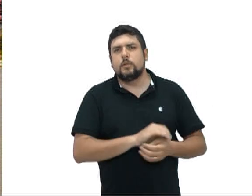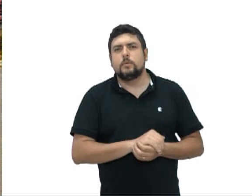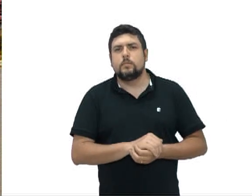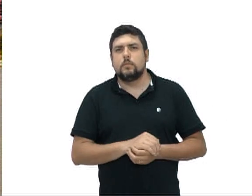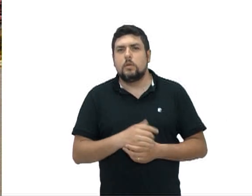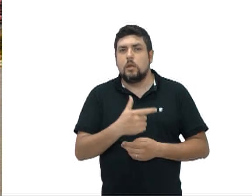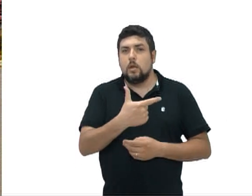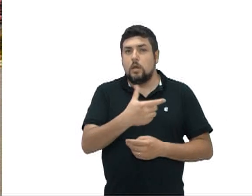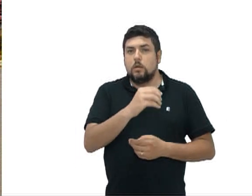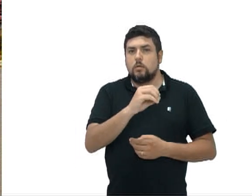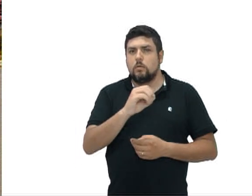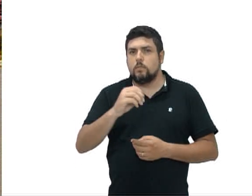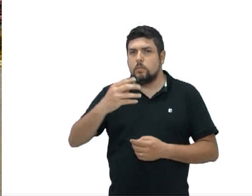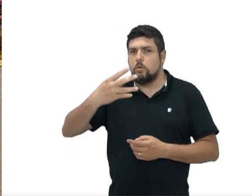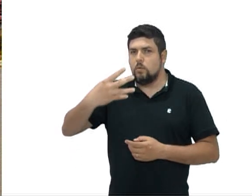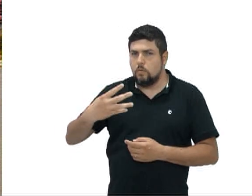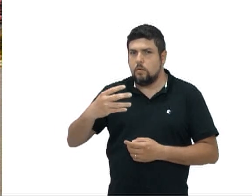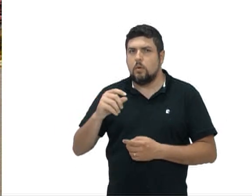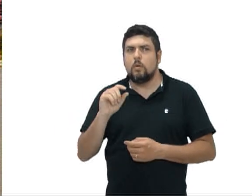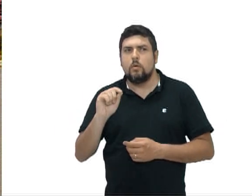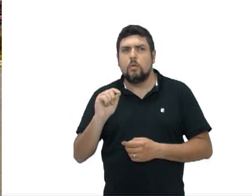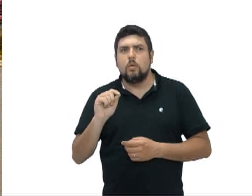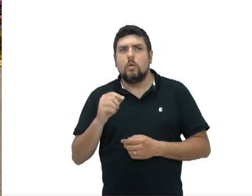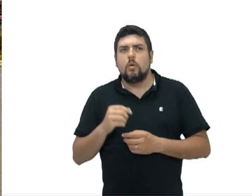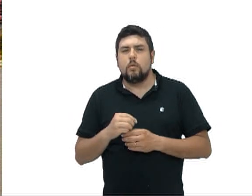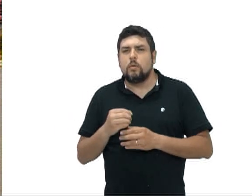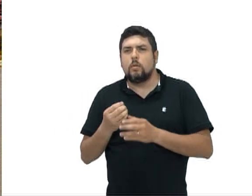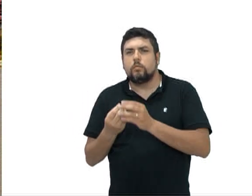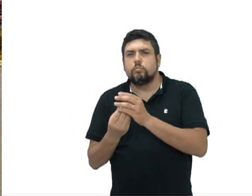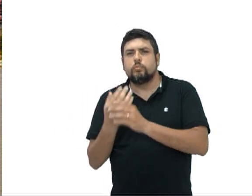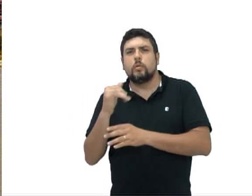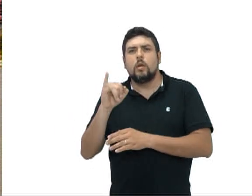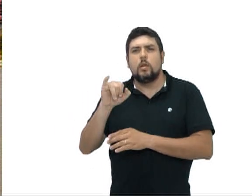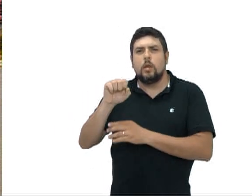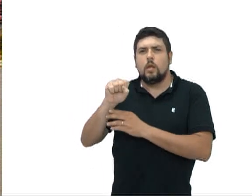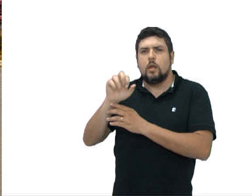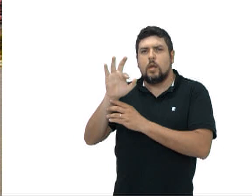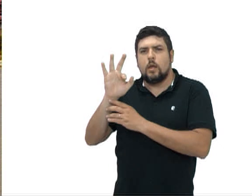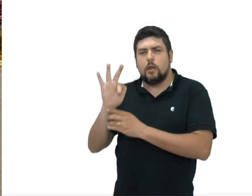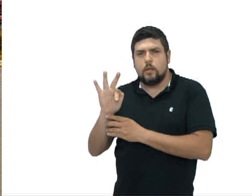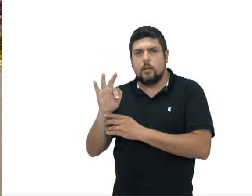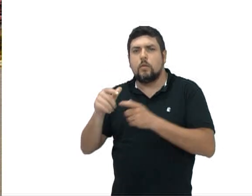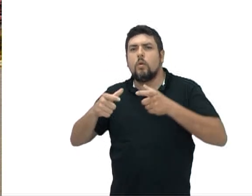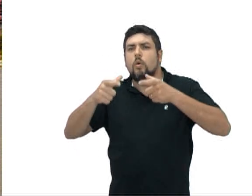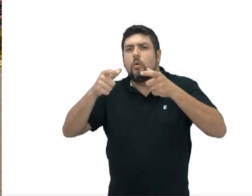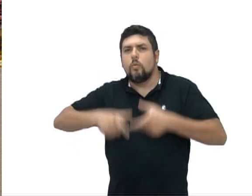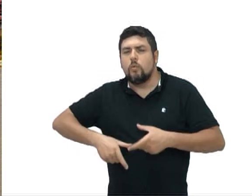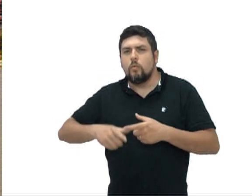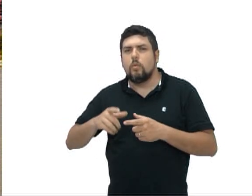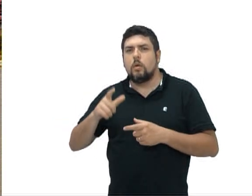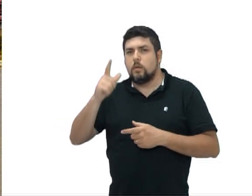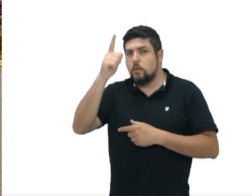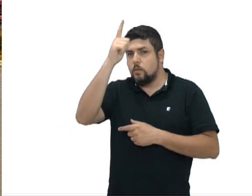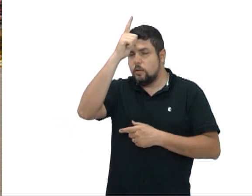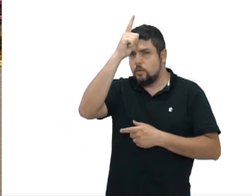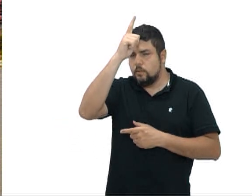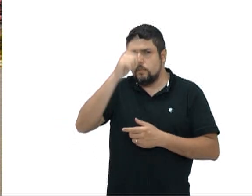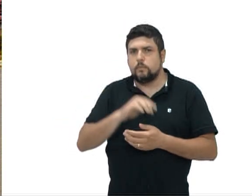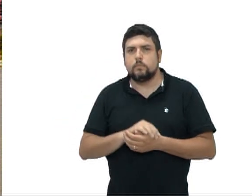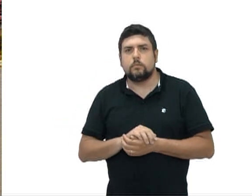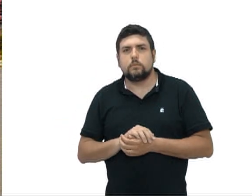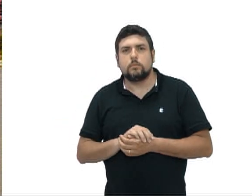fundado, então, a International Skateboard Federation, a ISF, né, em Dortmund, na Alemanha. Quando você tem uma